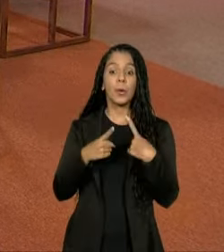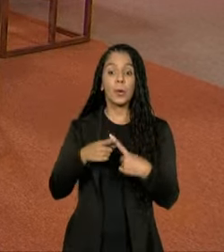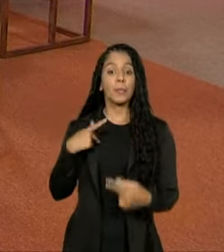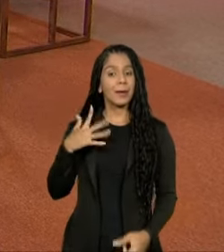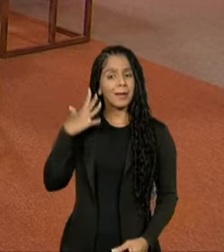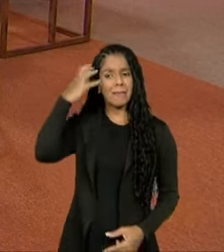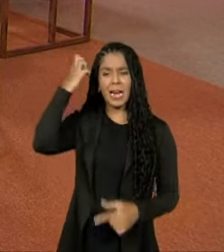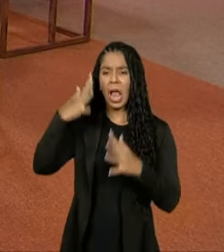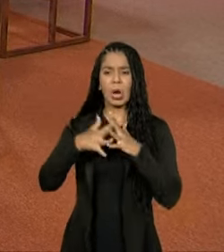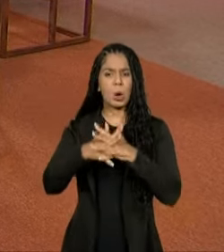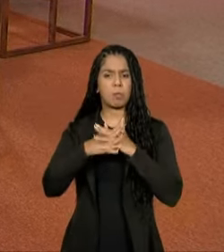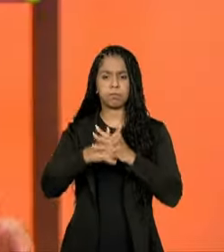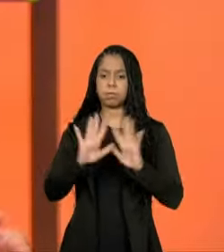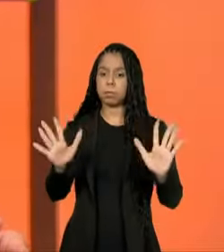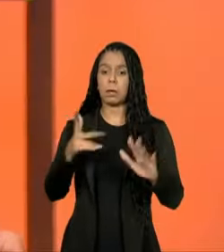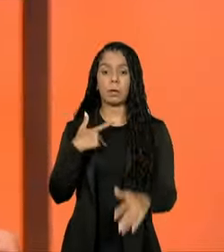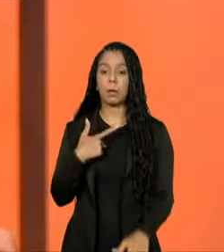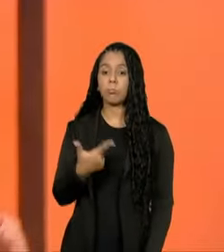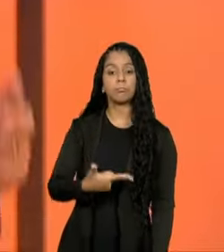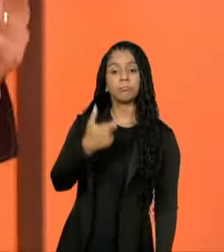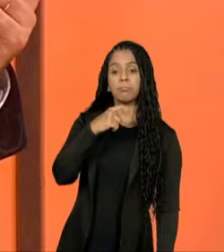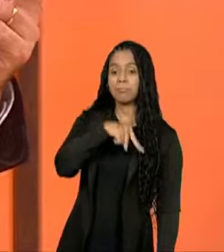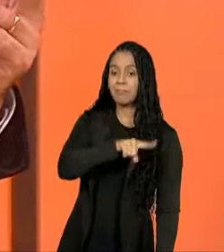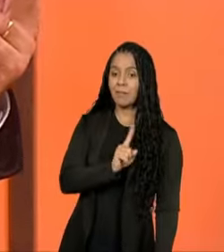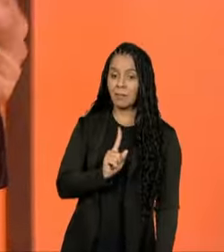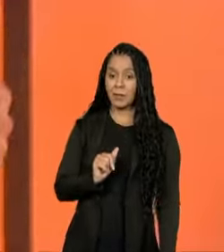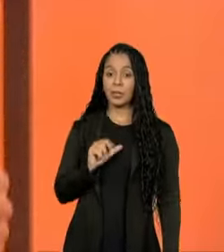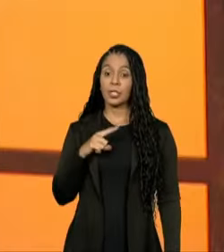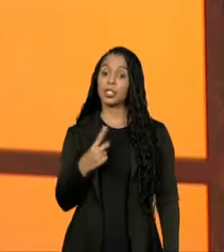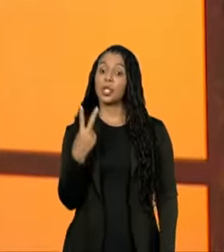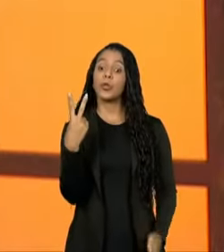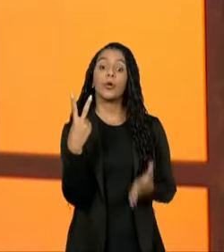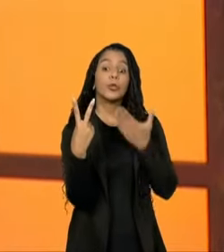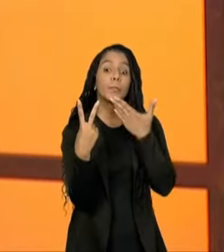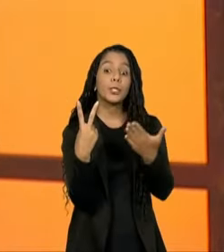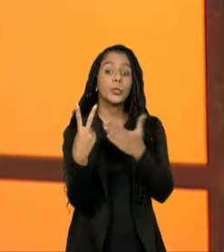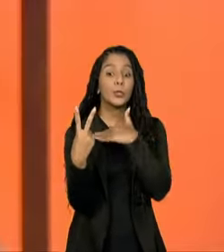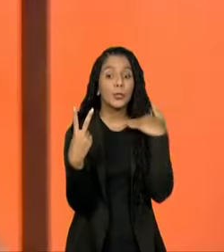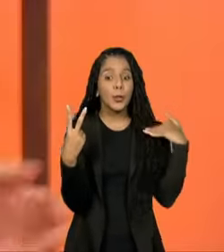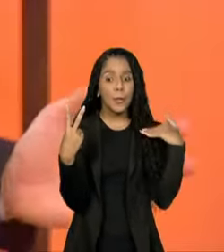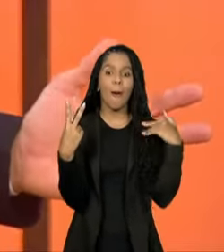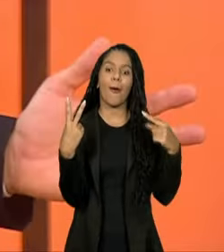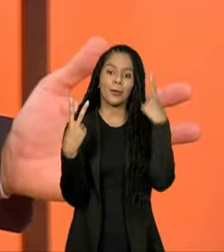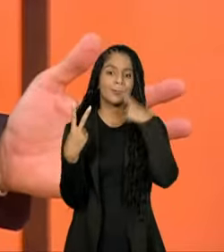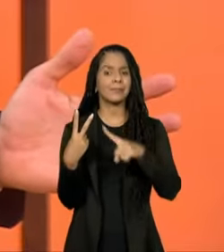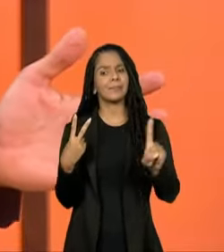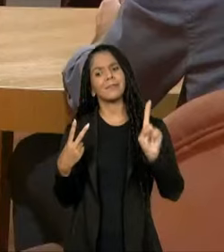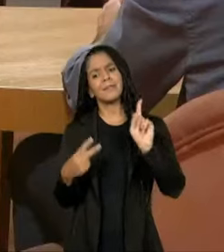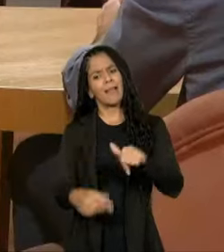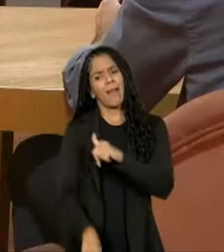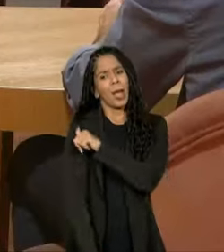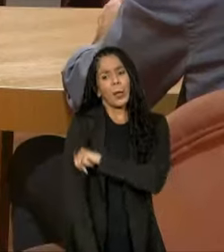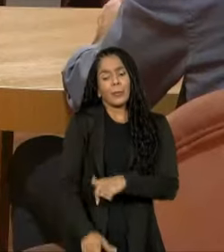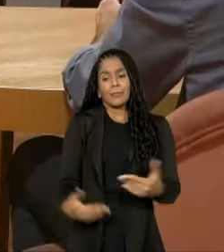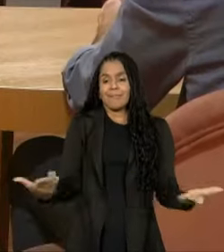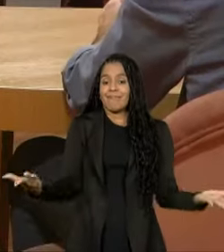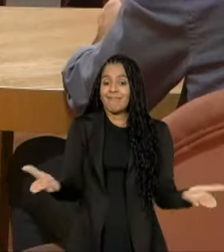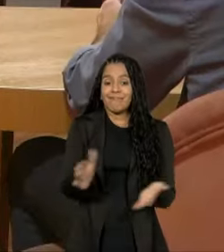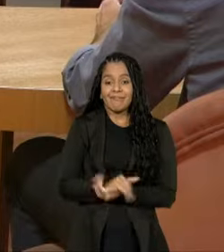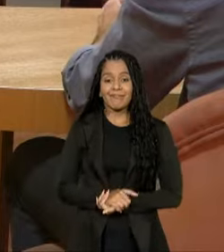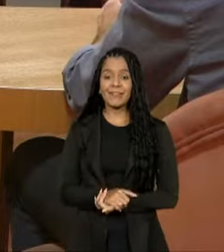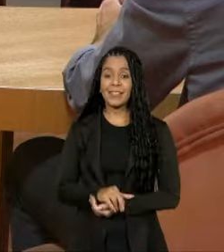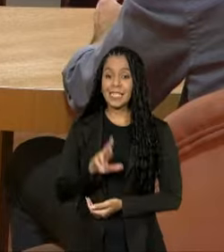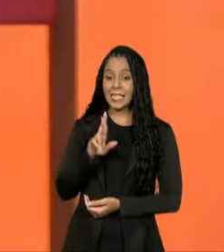muita confusão e ele acabou não matando essa senhora. Mas ele tinha duas encomendas para aquela semana. Mas sofreu... Isso é o Rio de Janeiro, que a gente está... O Rivaldo